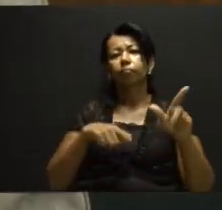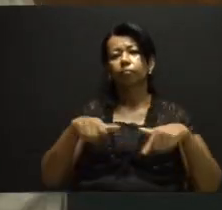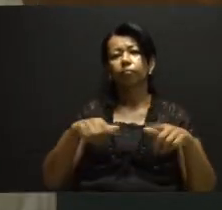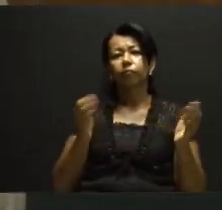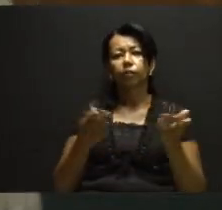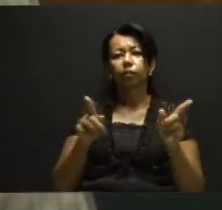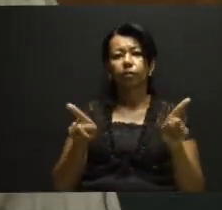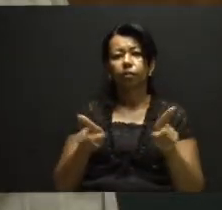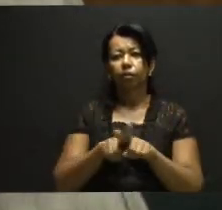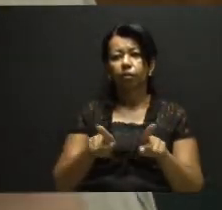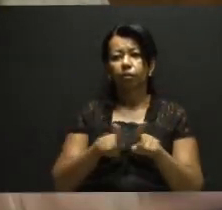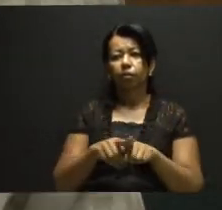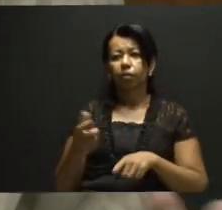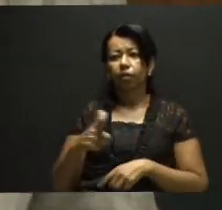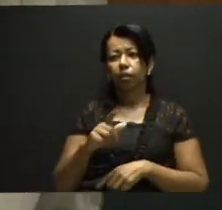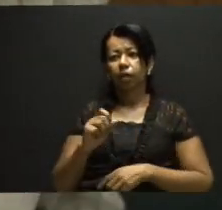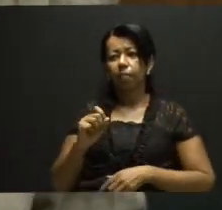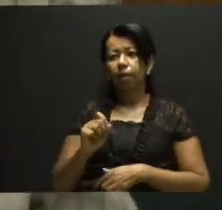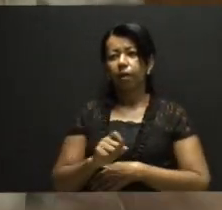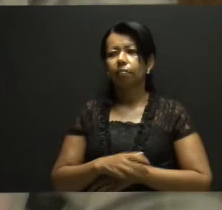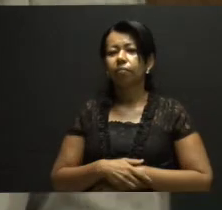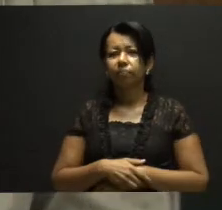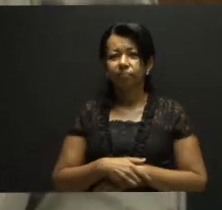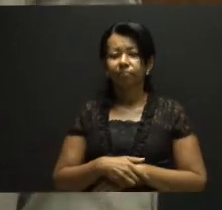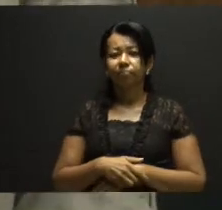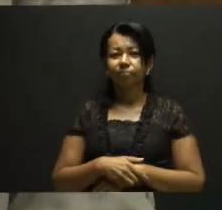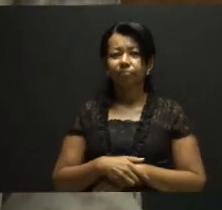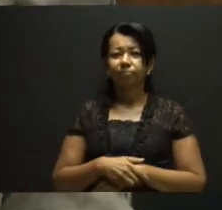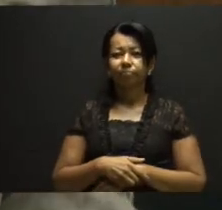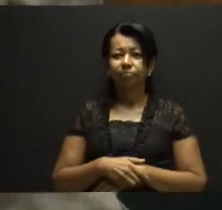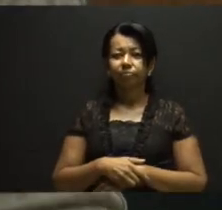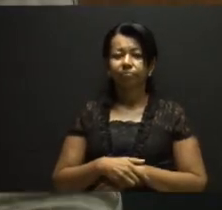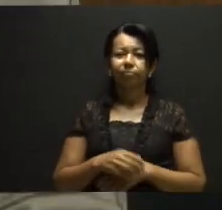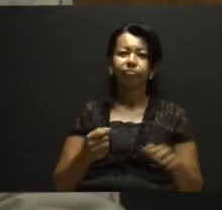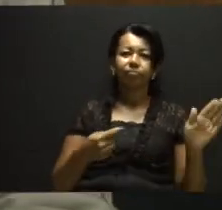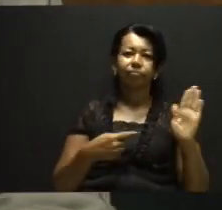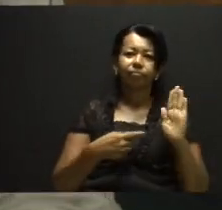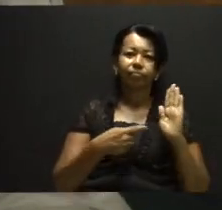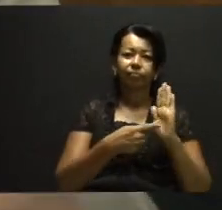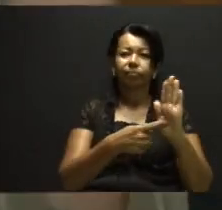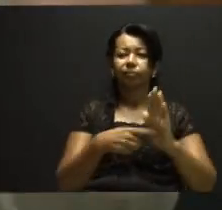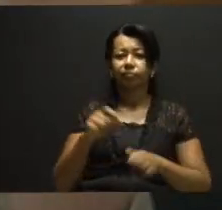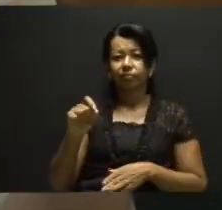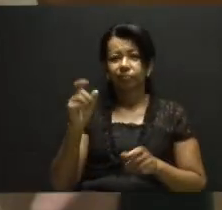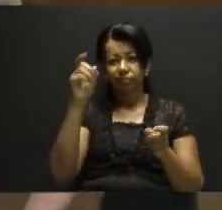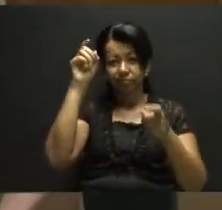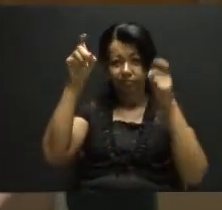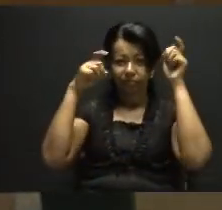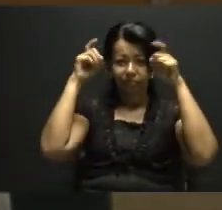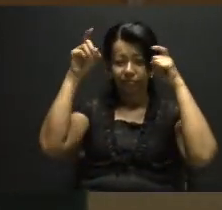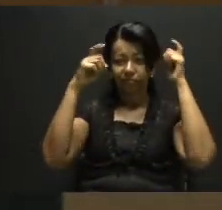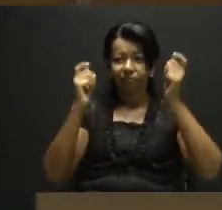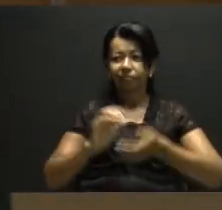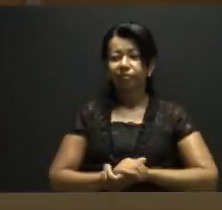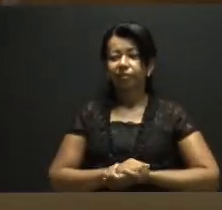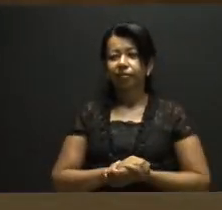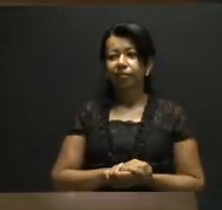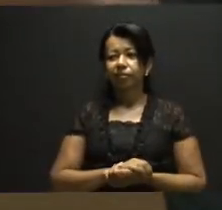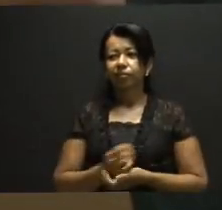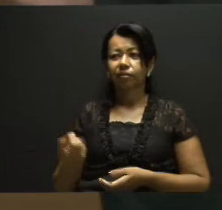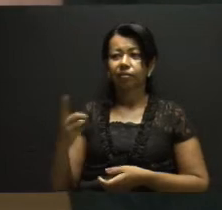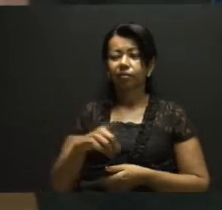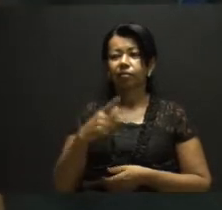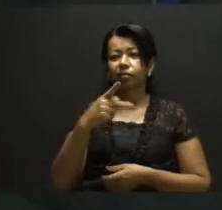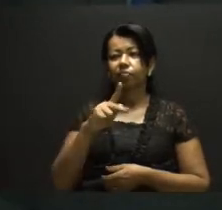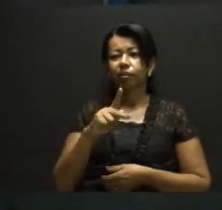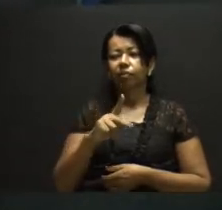também foi o vereador rodrigo alemão e um desses trabalhos apresentados foi uma preocupação é ele está aqui do meu lado